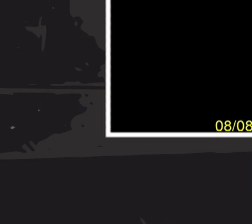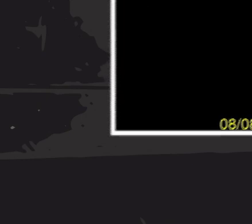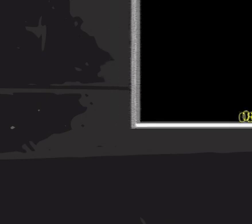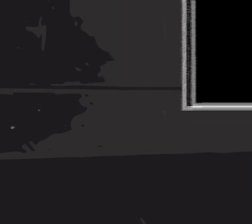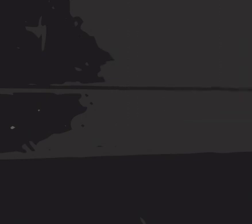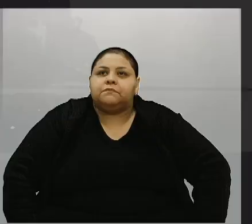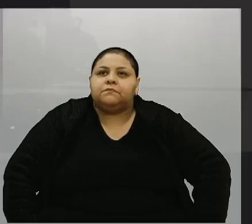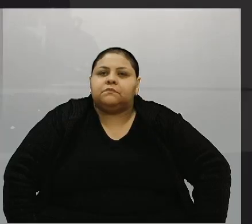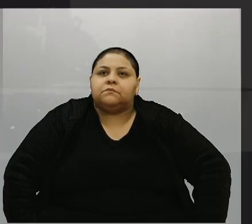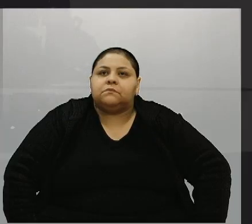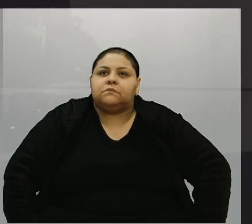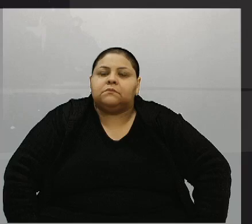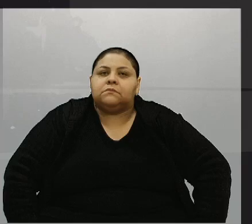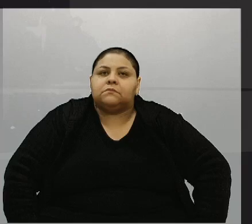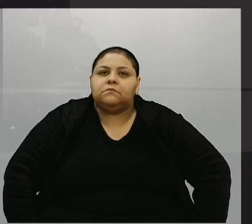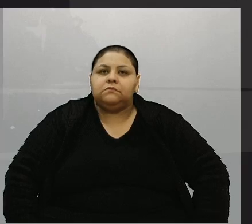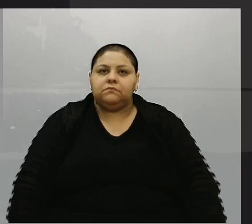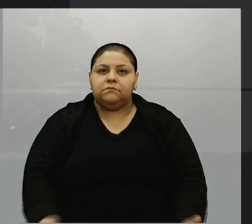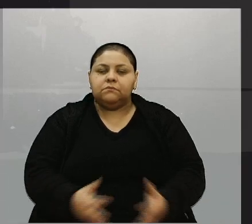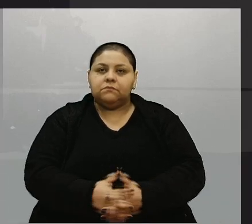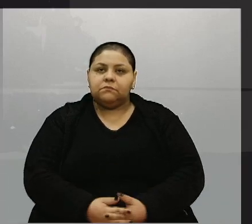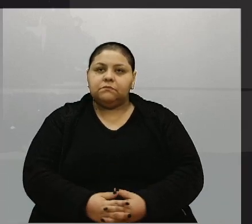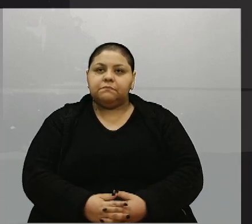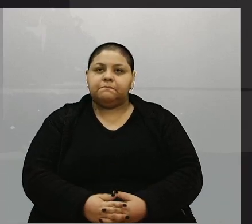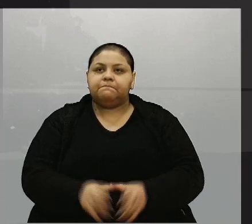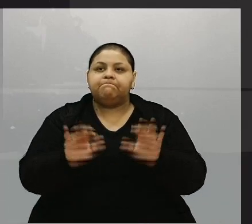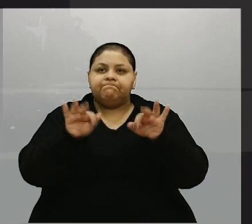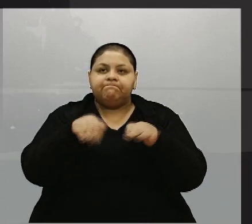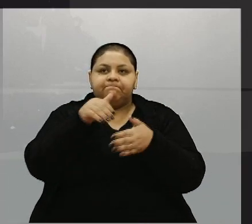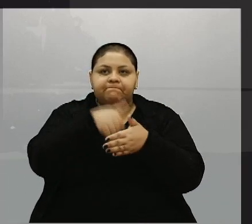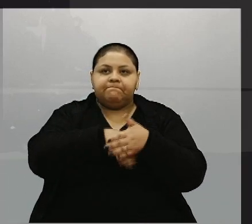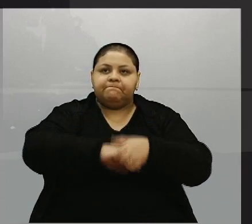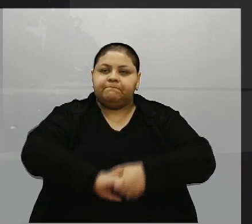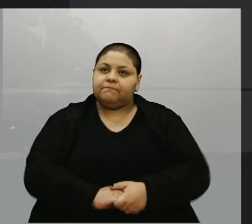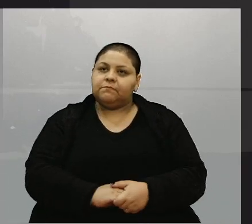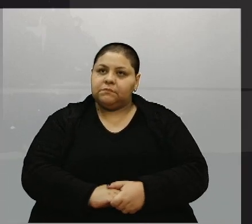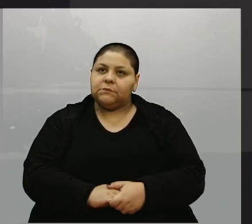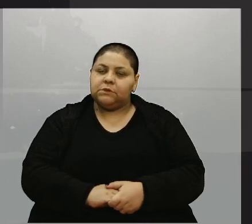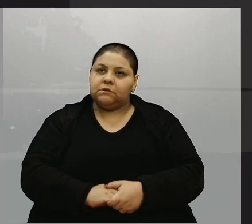encerrado o registro dos votos encerrada a